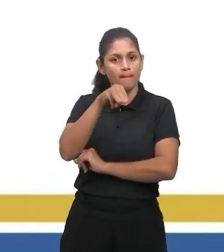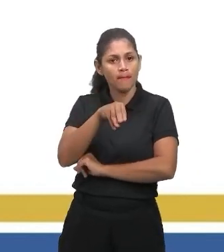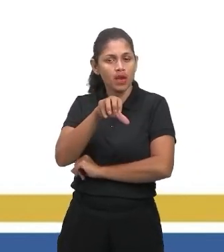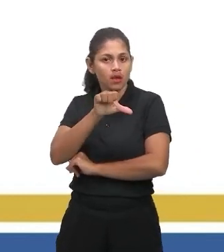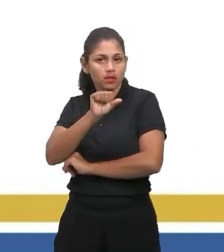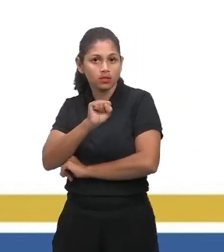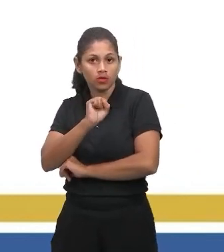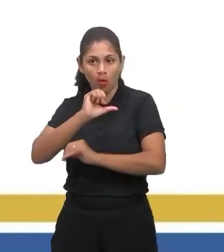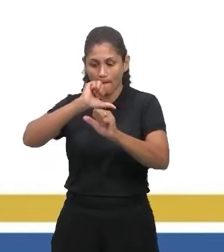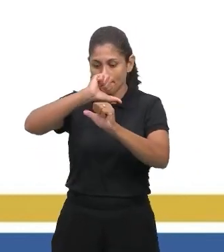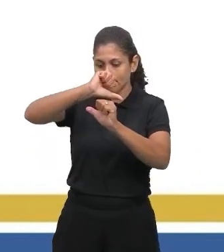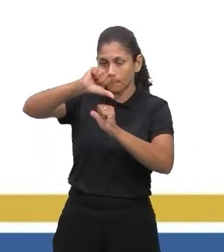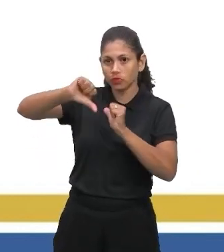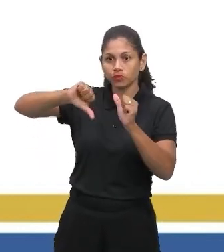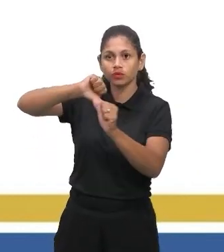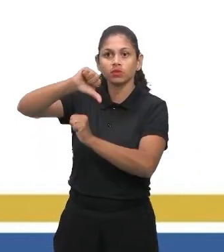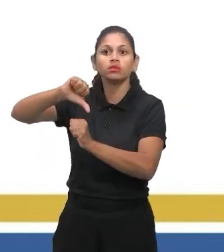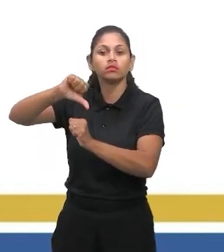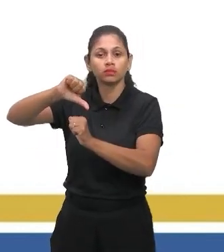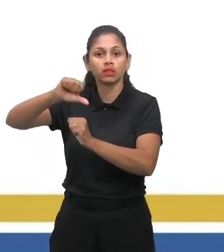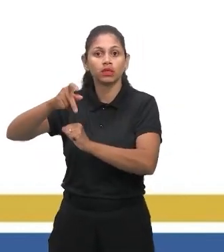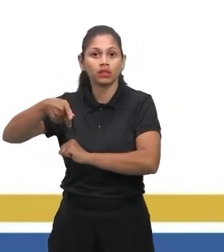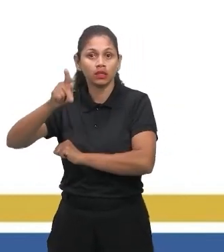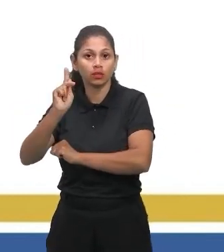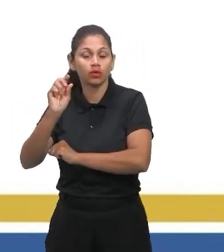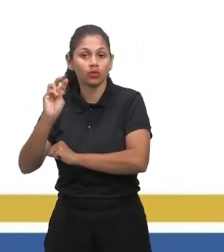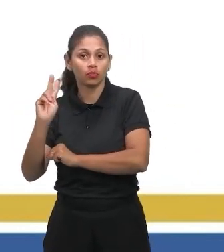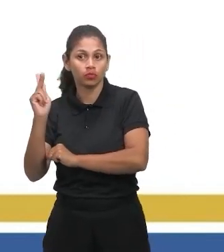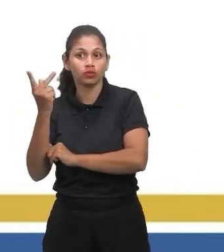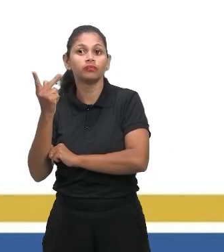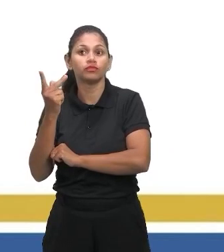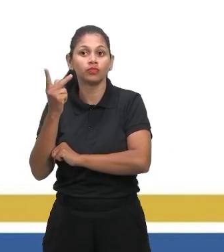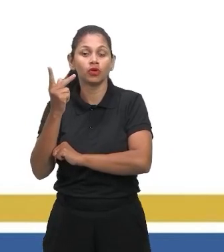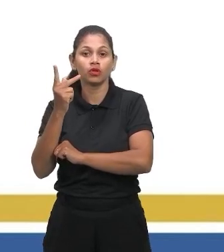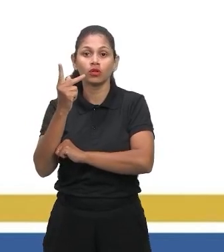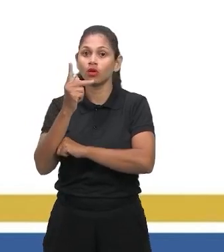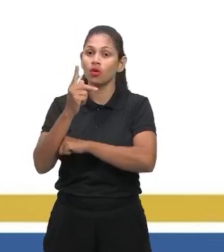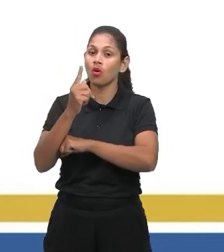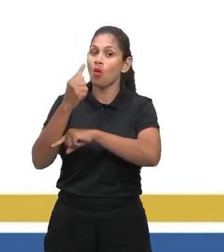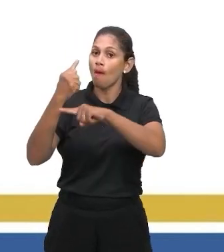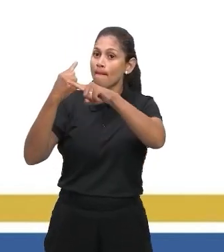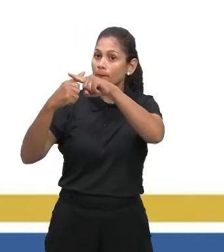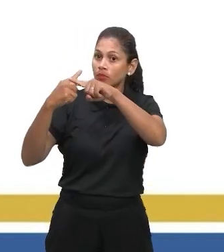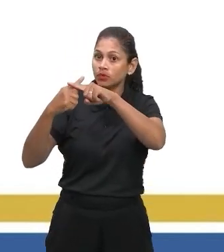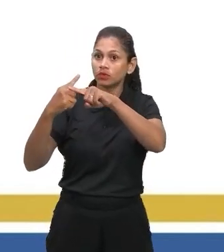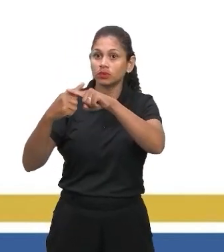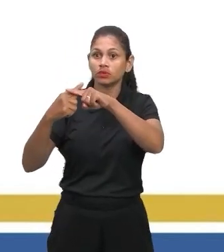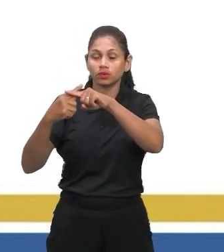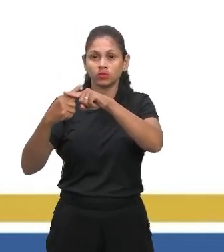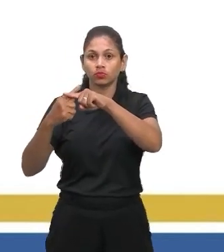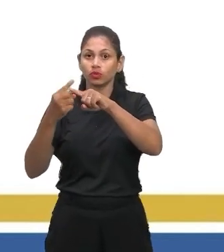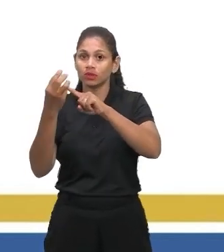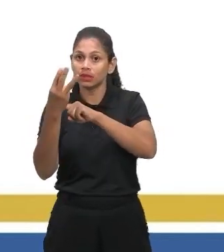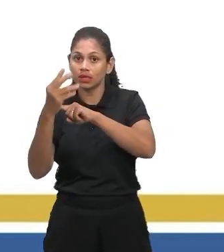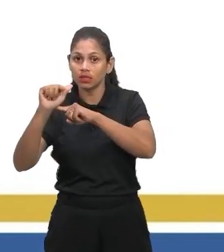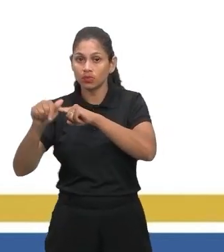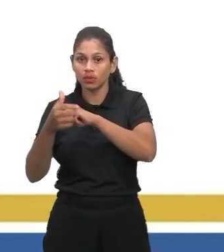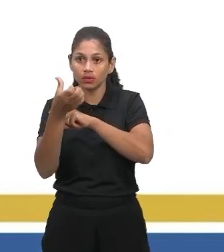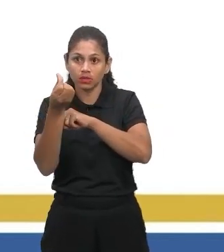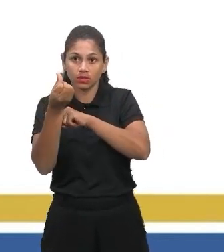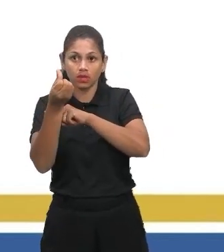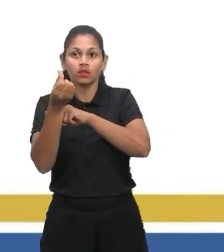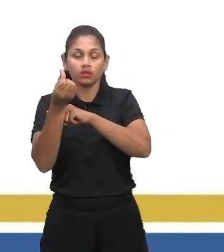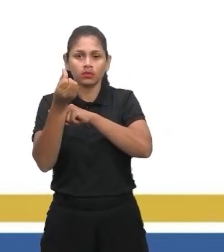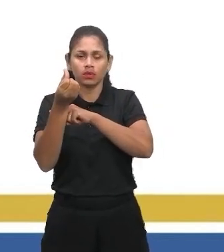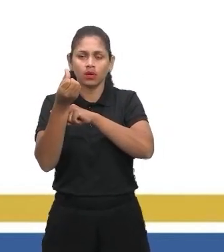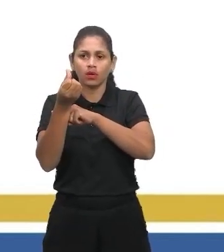quero transformar em quilômetros por hora, eu multiplico por 3,6. Caso contrário, se eu quero sair aqui de quilômetros